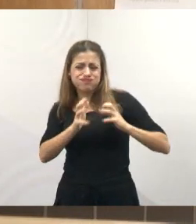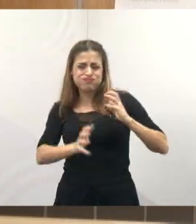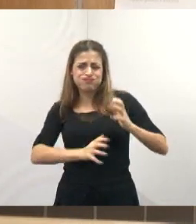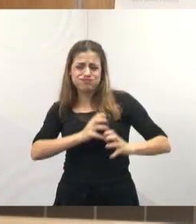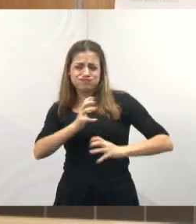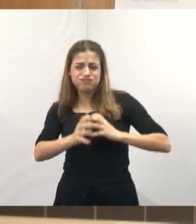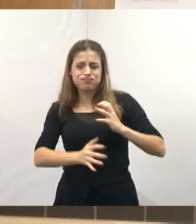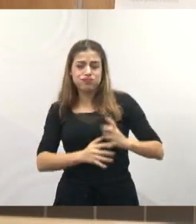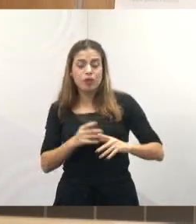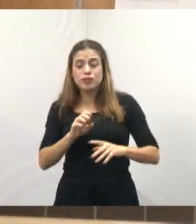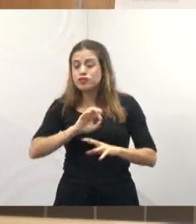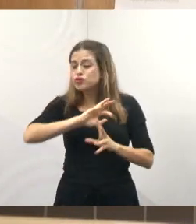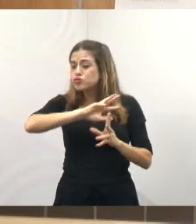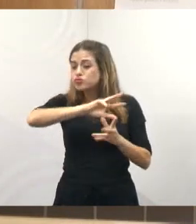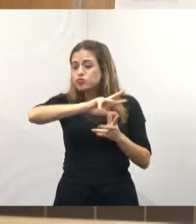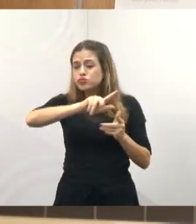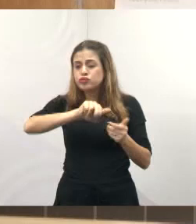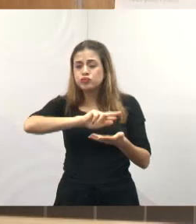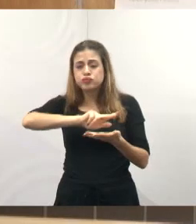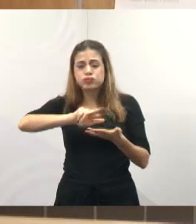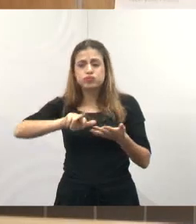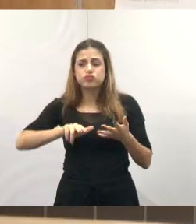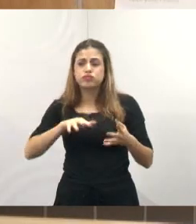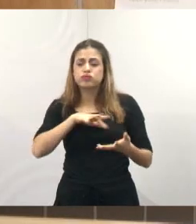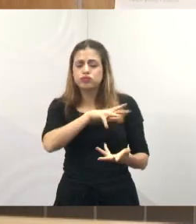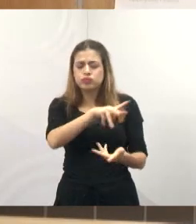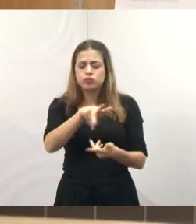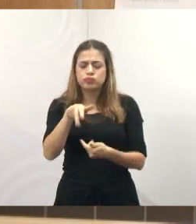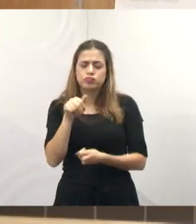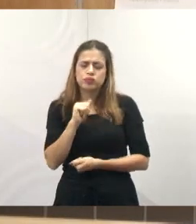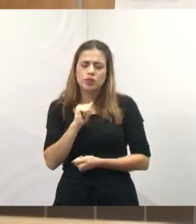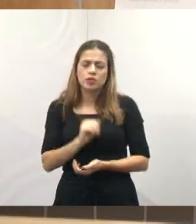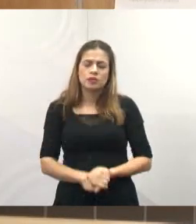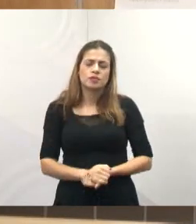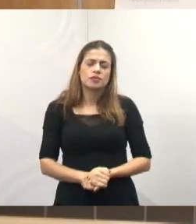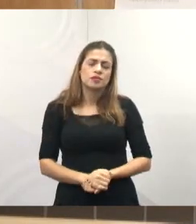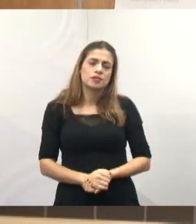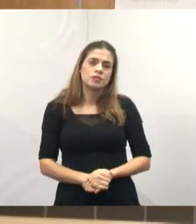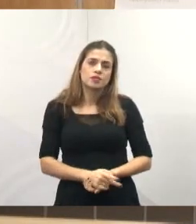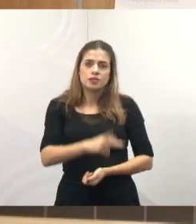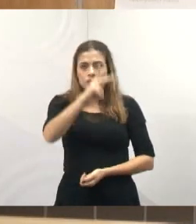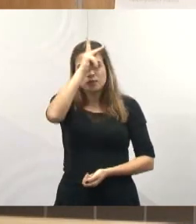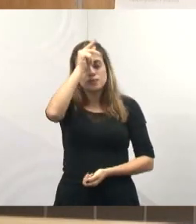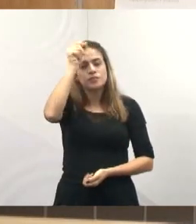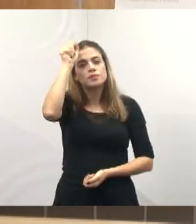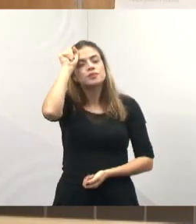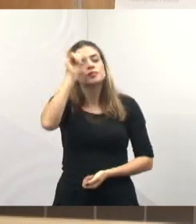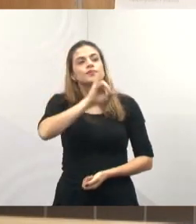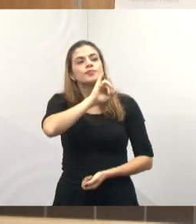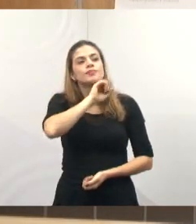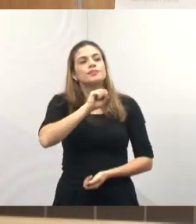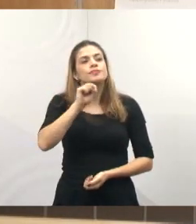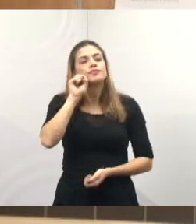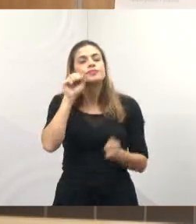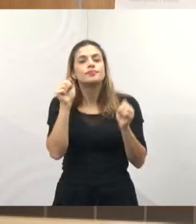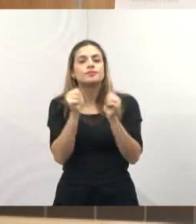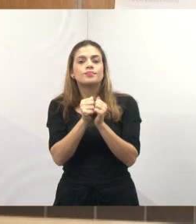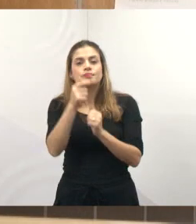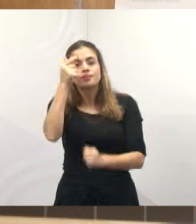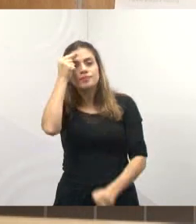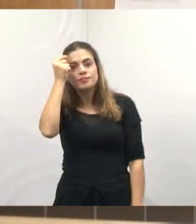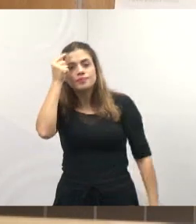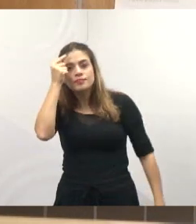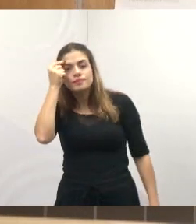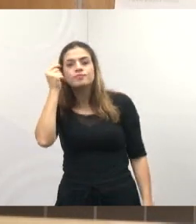foi só Jacareí, mas todo o mundo. E o prefeito Isaías Santana, junto com Edgar Sazak, enfrentaram